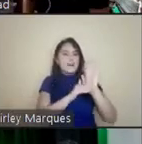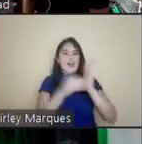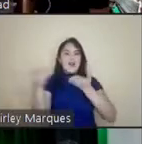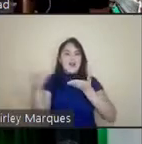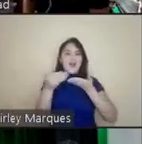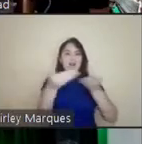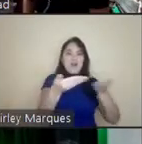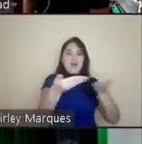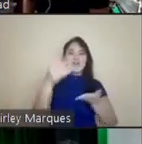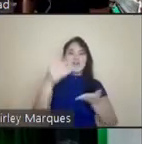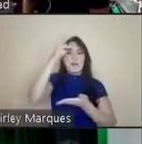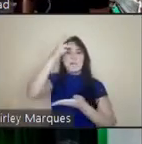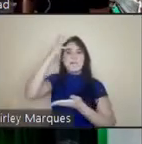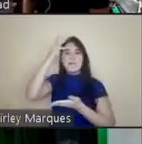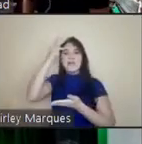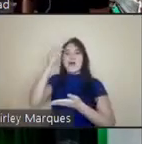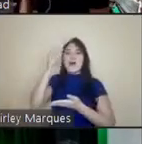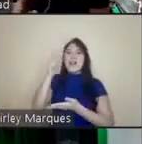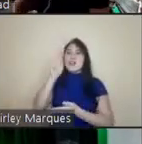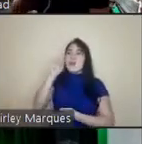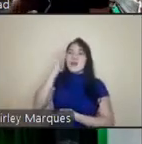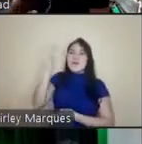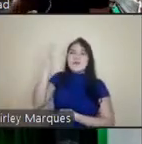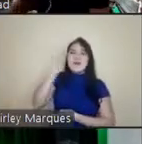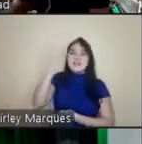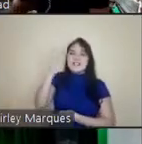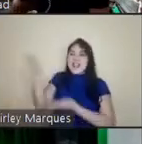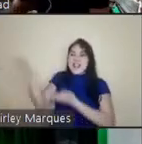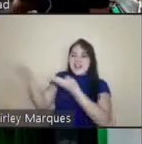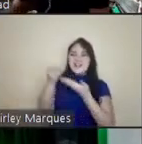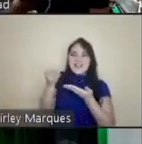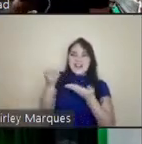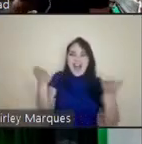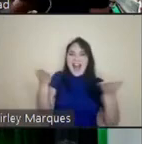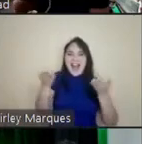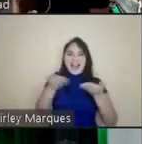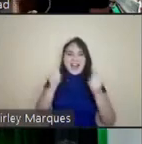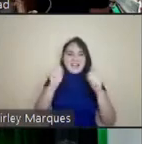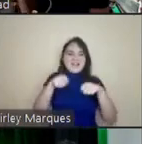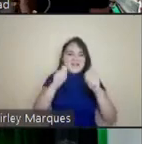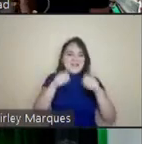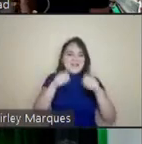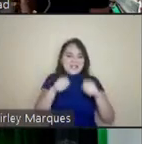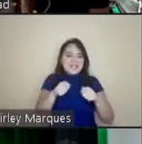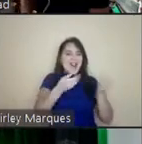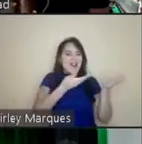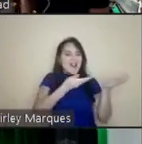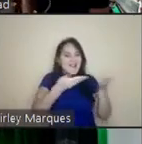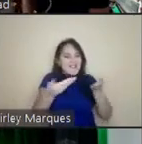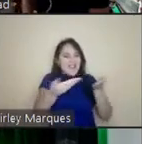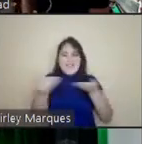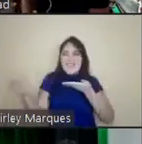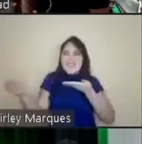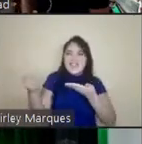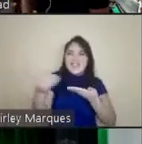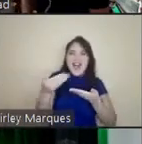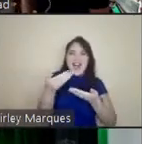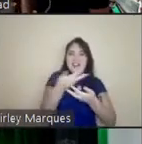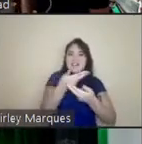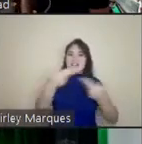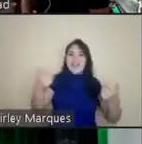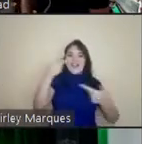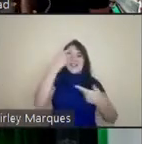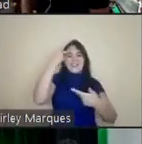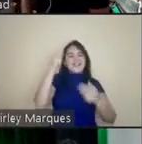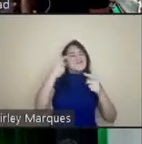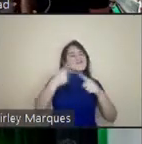imaginava que poderia trazer. Assim, agora a gente pode trazer Mia Couto para as nossas coisas, porque pode trazer